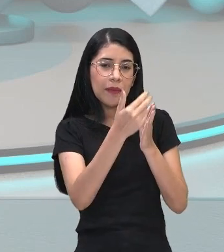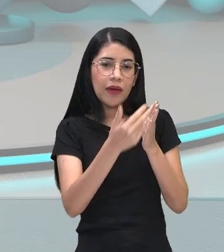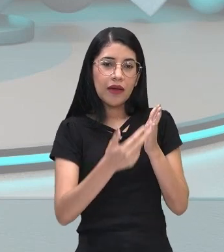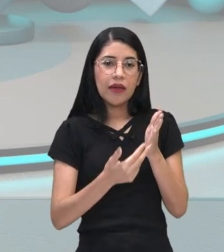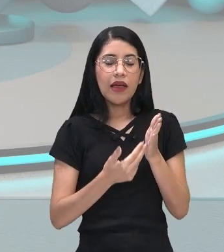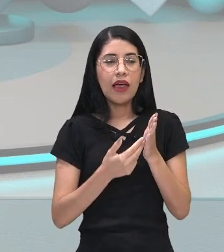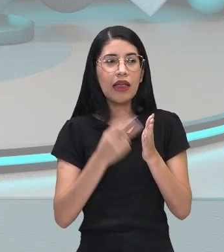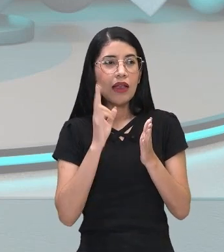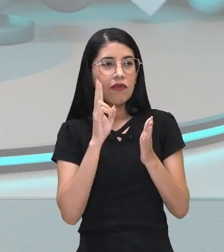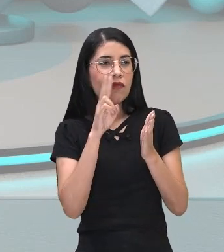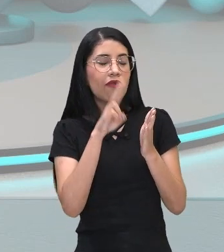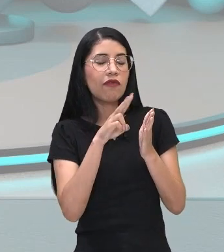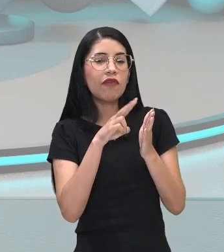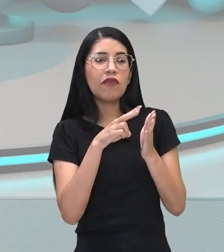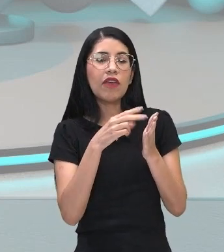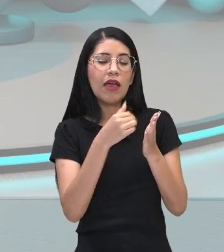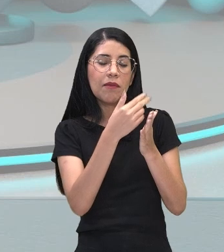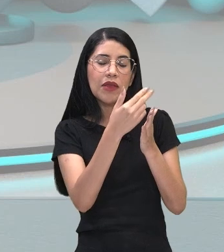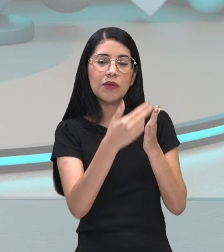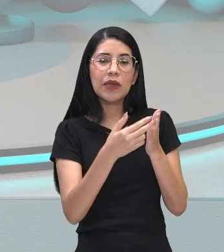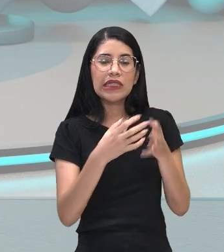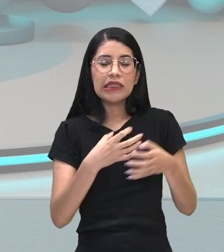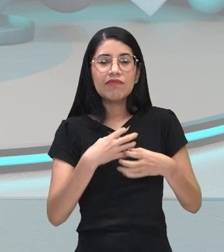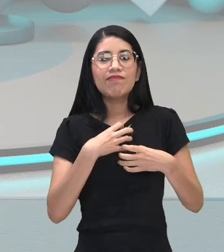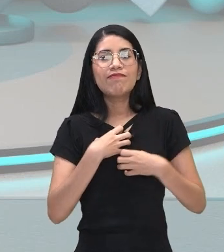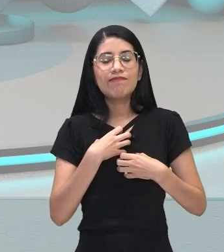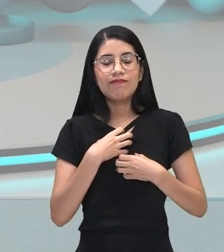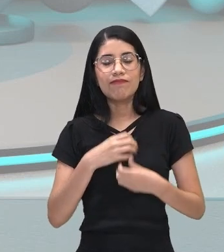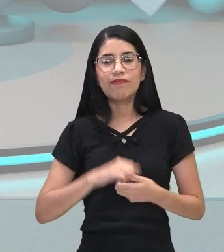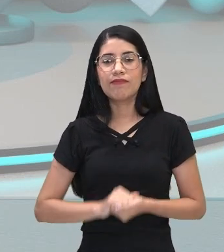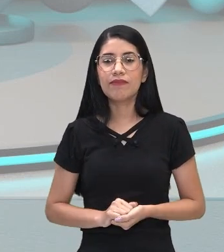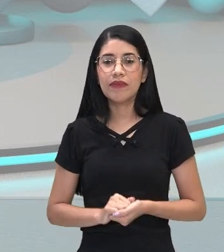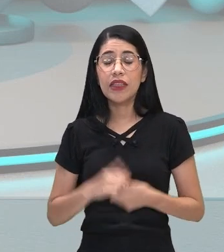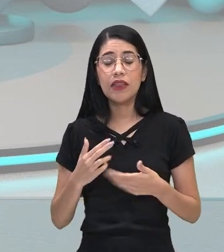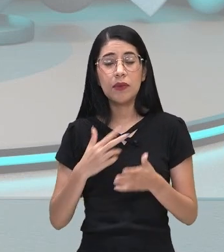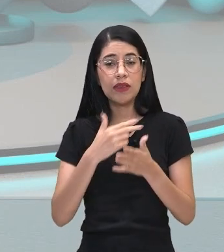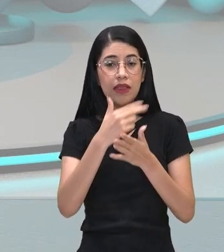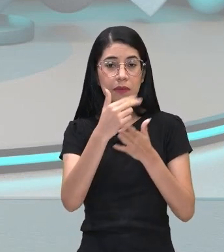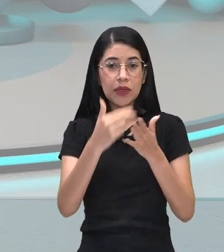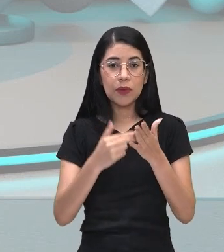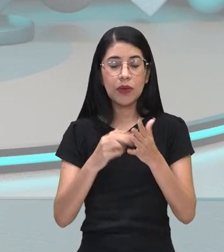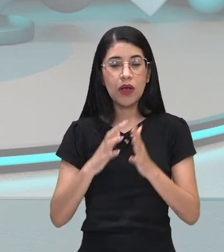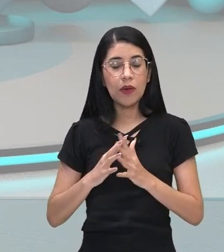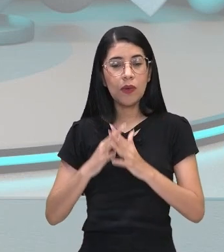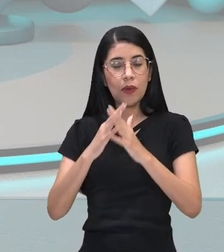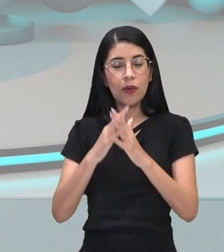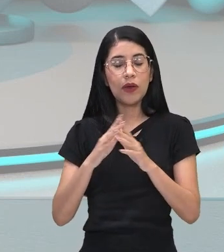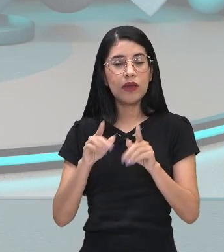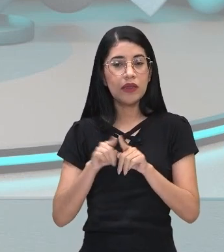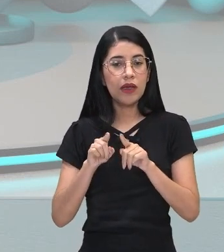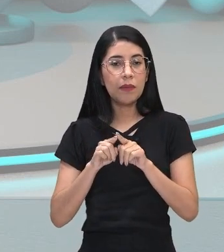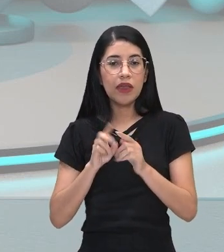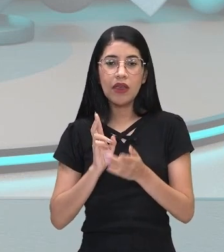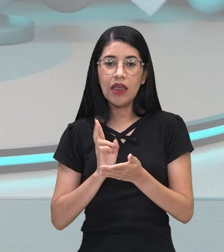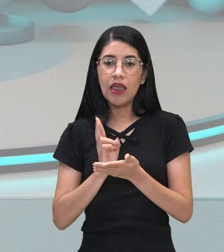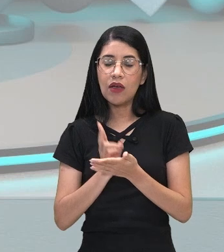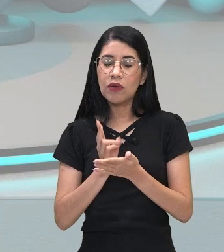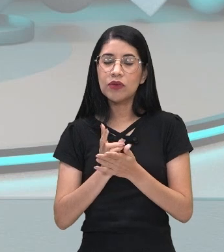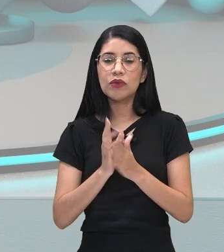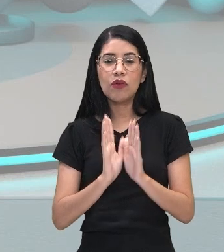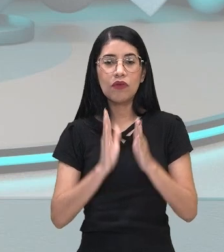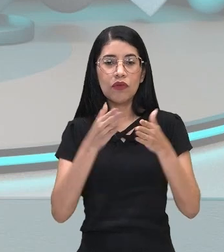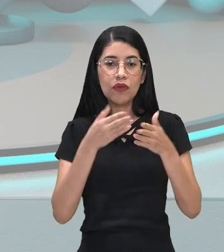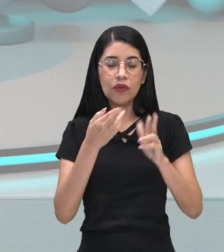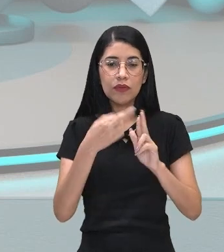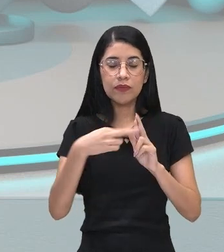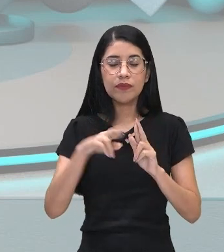observarem essa pintura. Então, na pintura do gótico, ela continua amplamente voltada para a